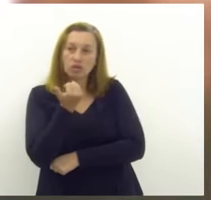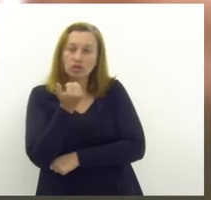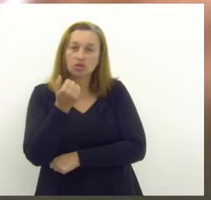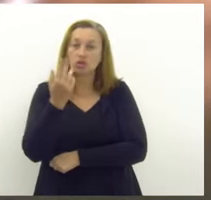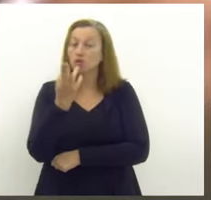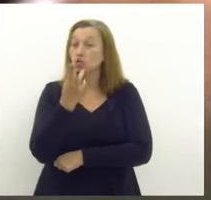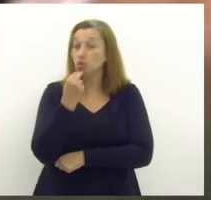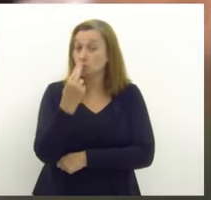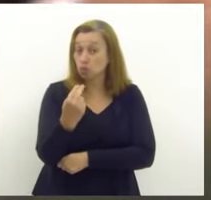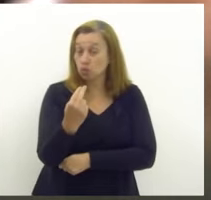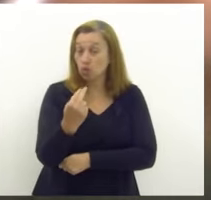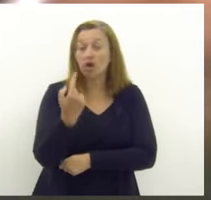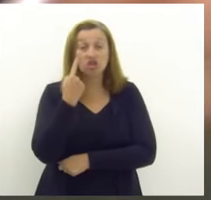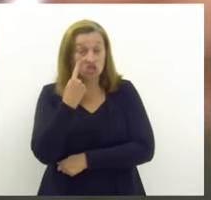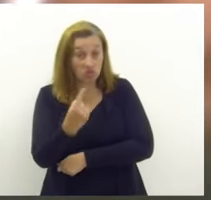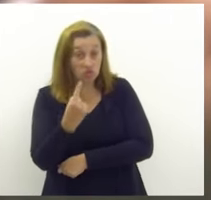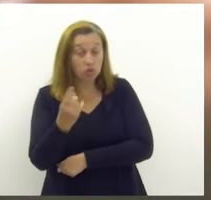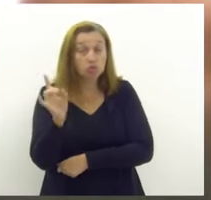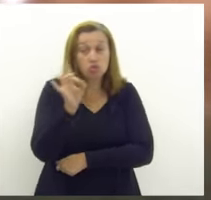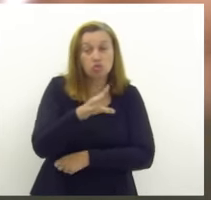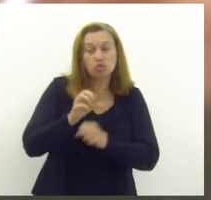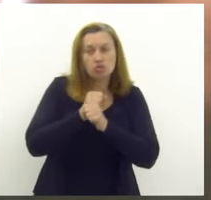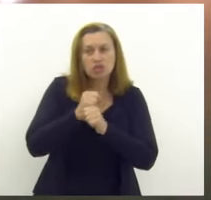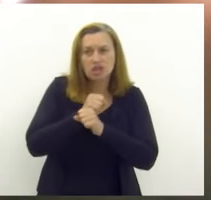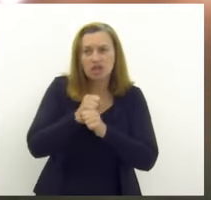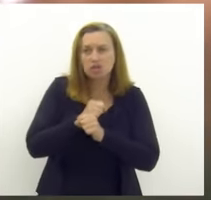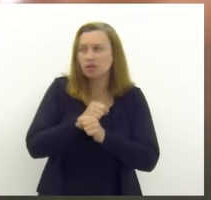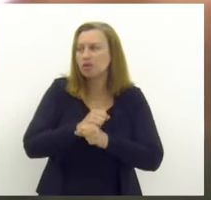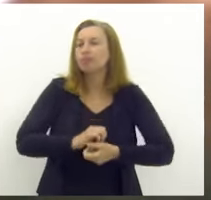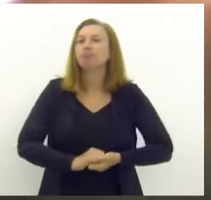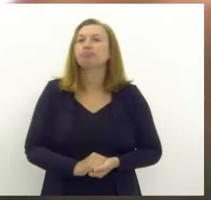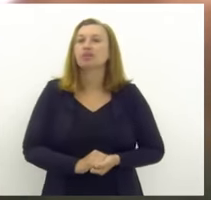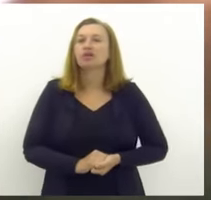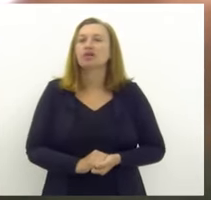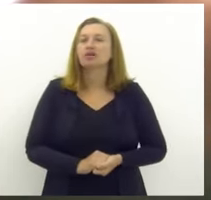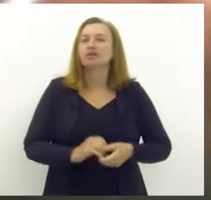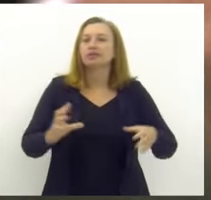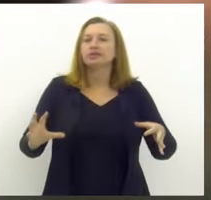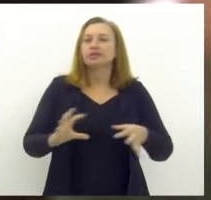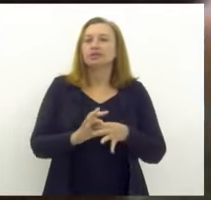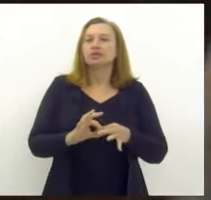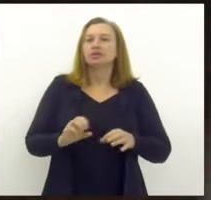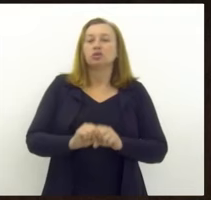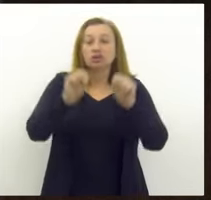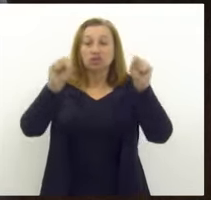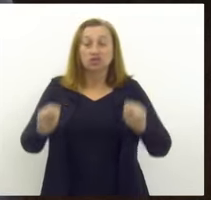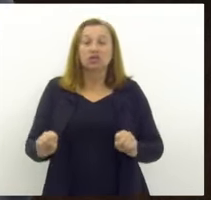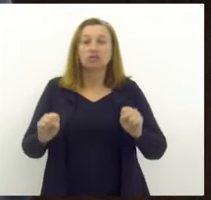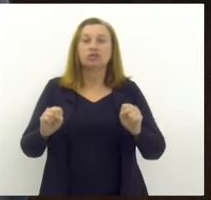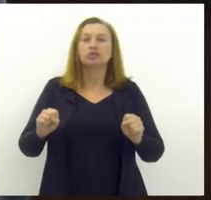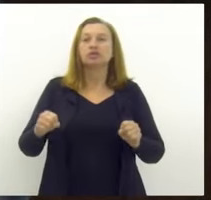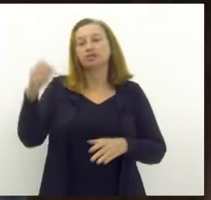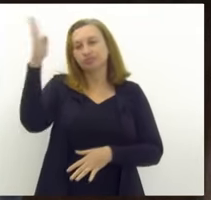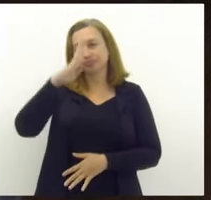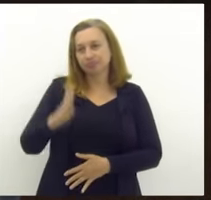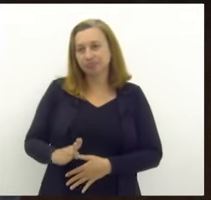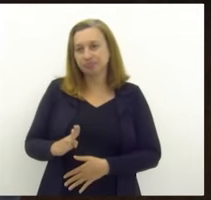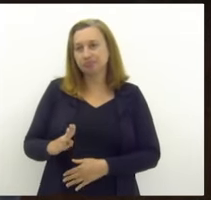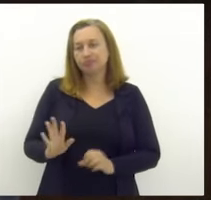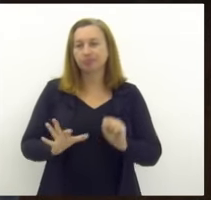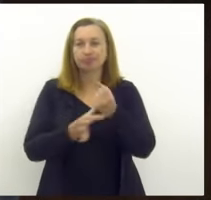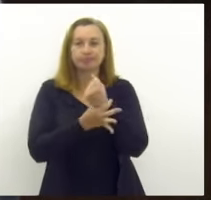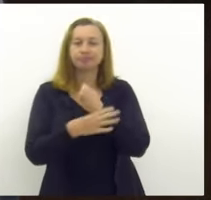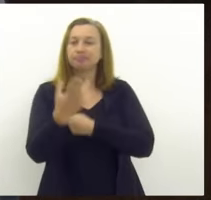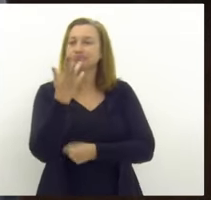nutricional a gente viu nos últimos anos a gente consolidar o Sistema Nacional de segurança alimentar